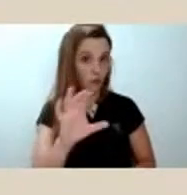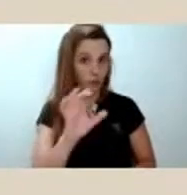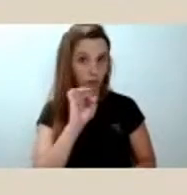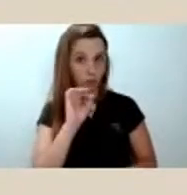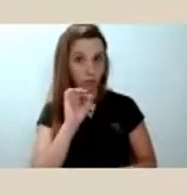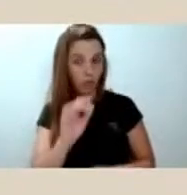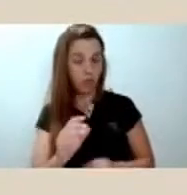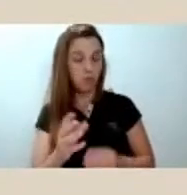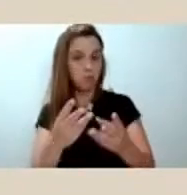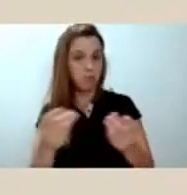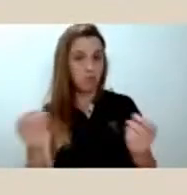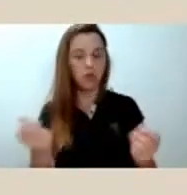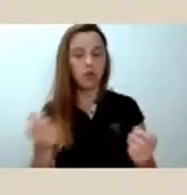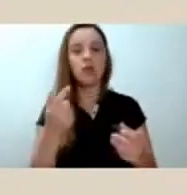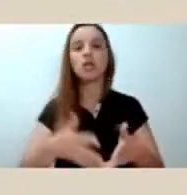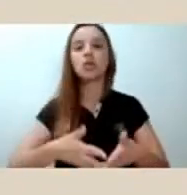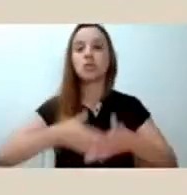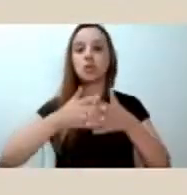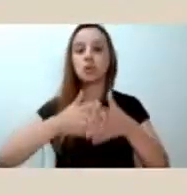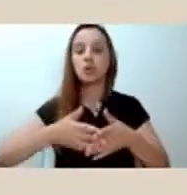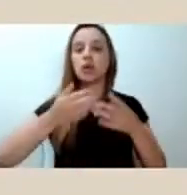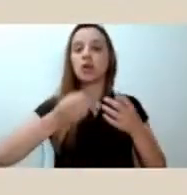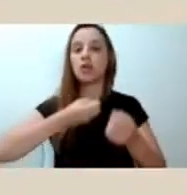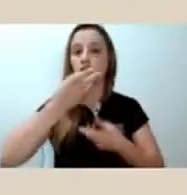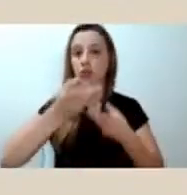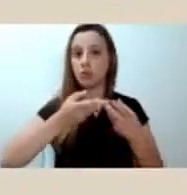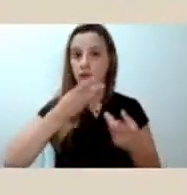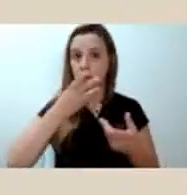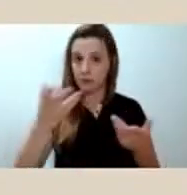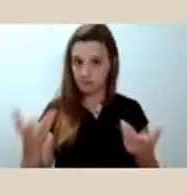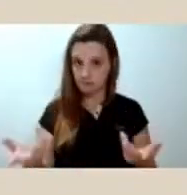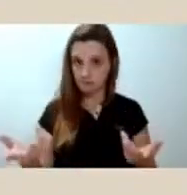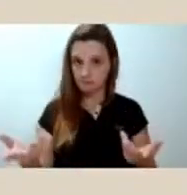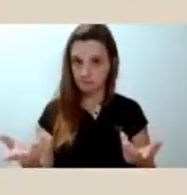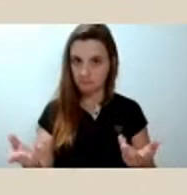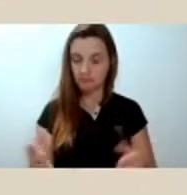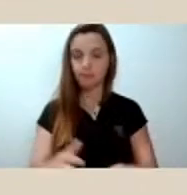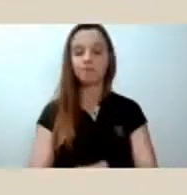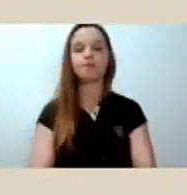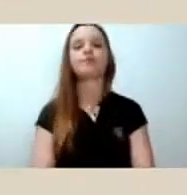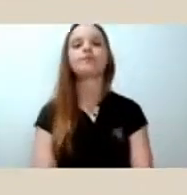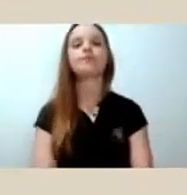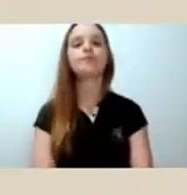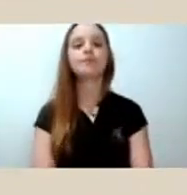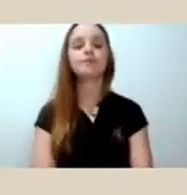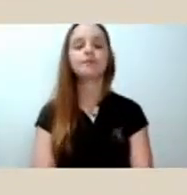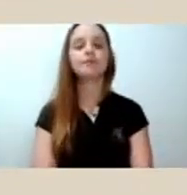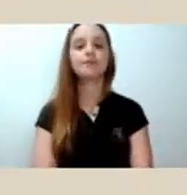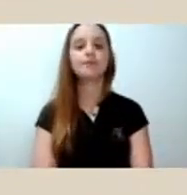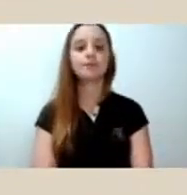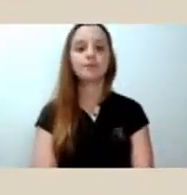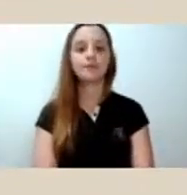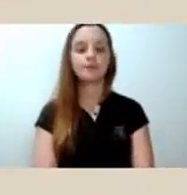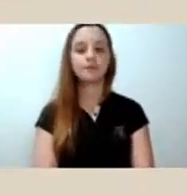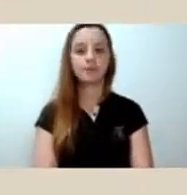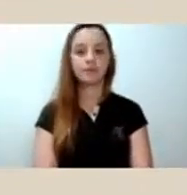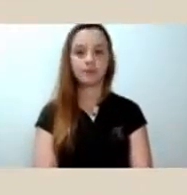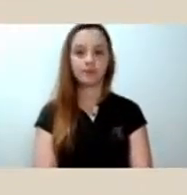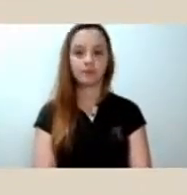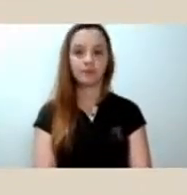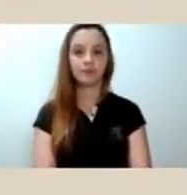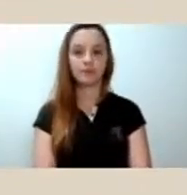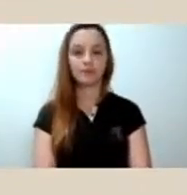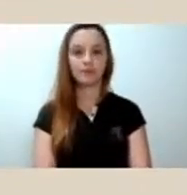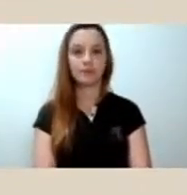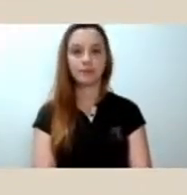aqui uma estrutura. Rita. Yeah, so I'm having a bit of a hard time